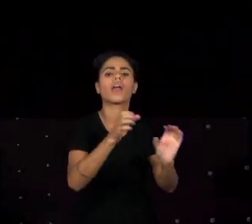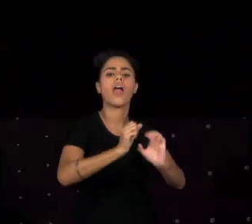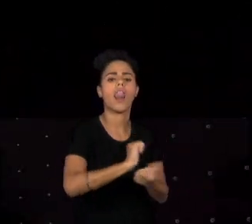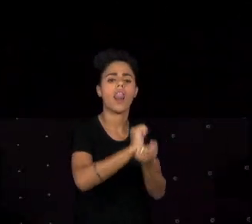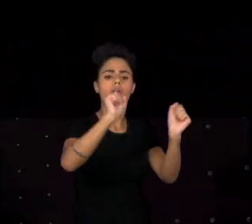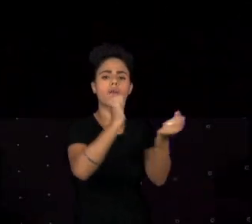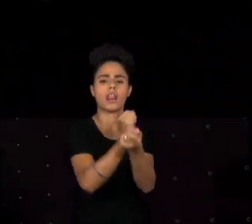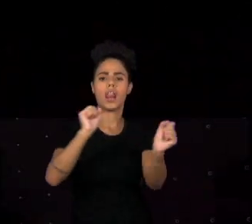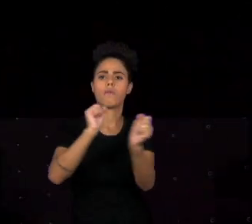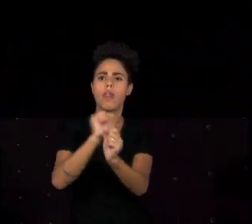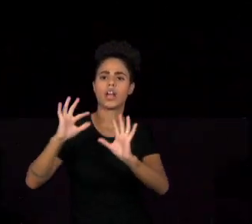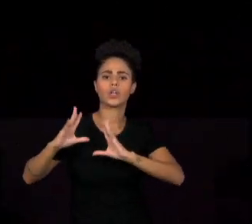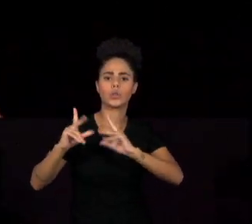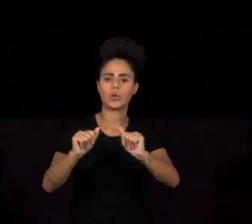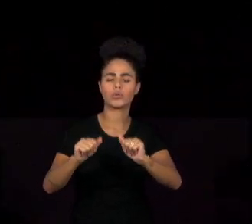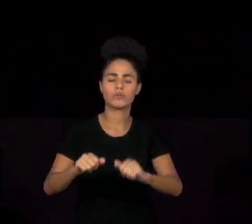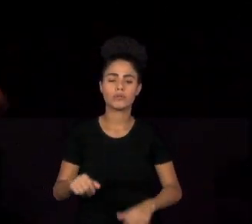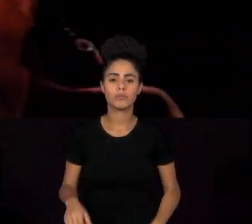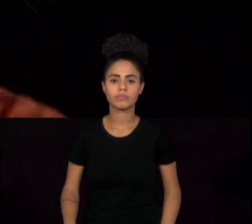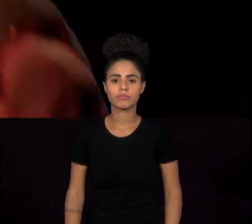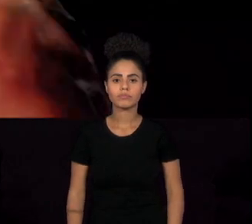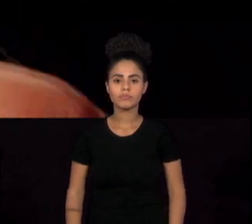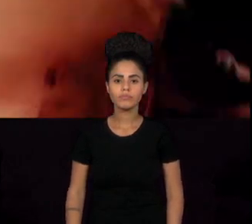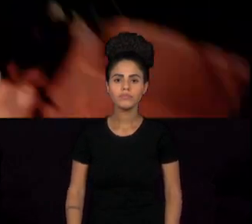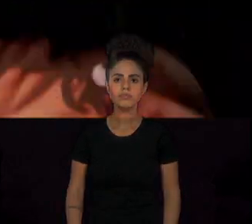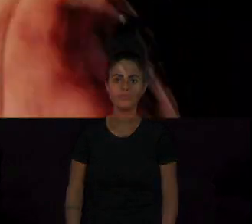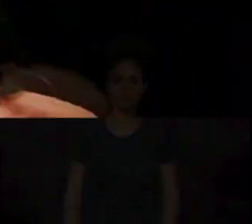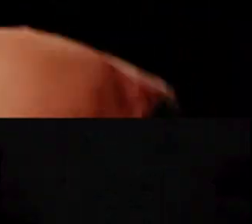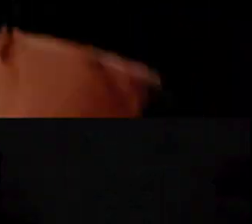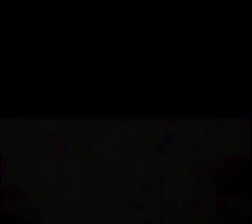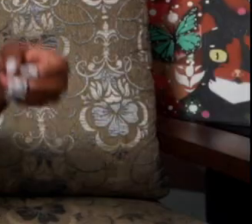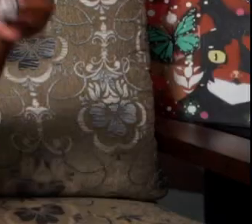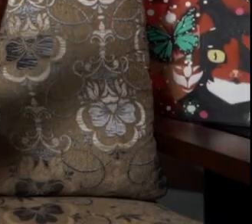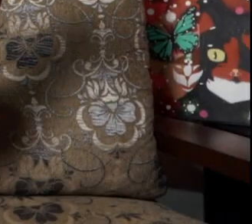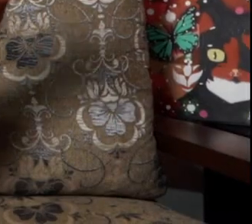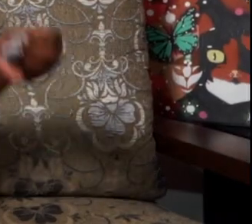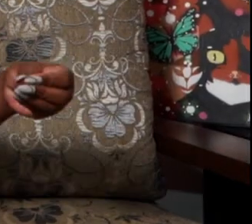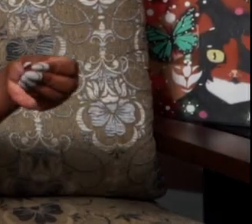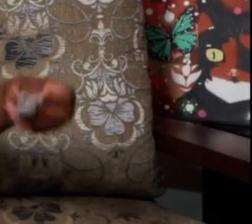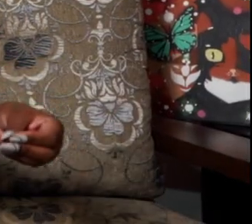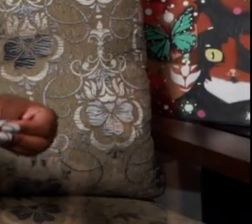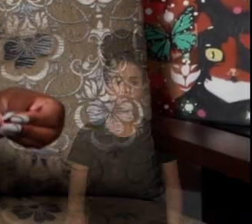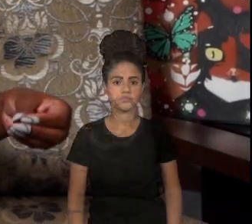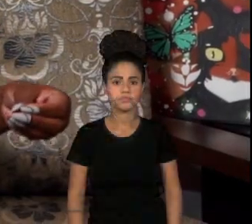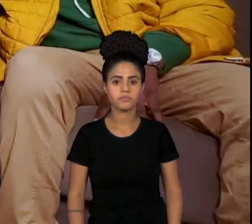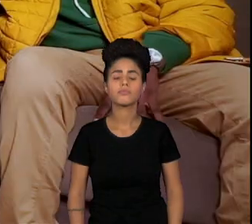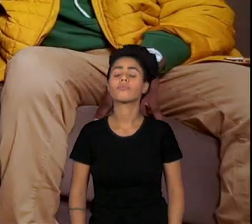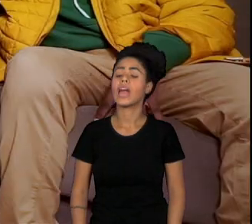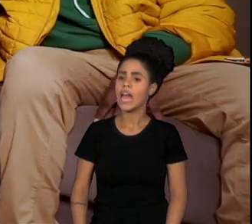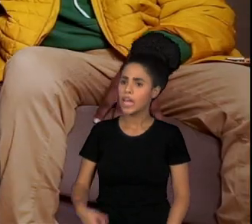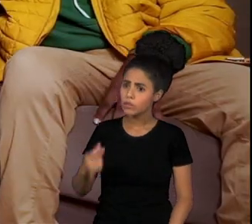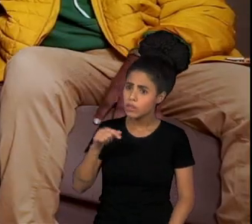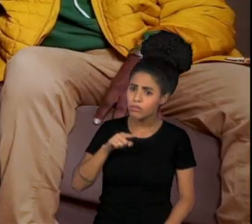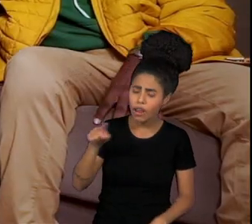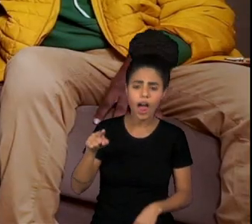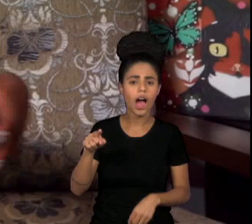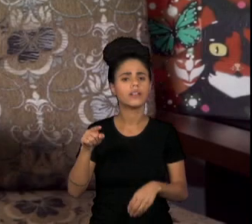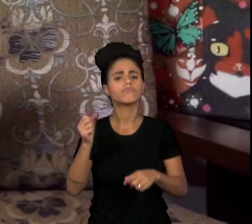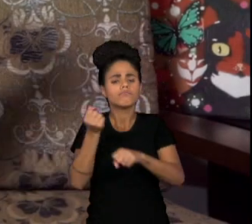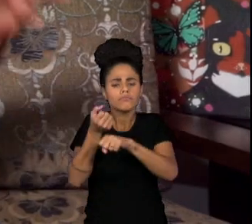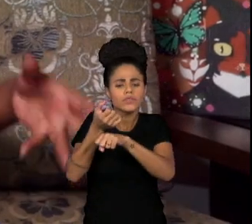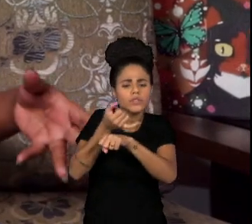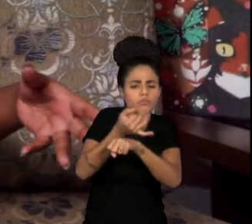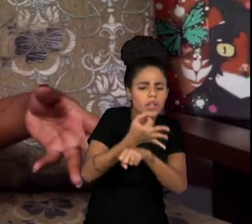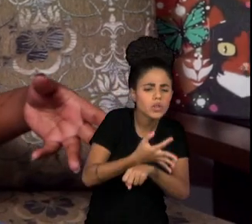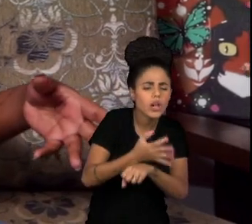Escravos apoiam meu desempenho, foi eu que matei o senhor de engenho. Eu estava no Aparelho Luzia, numa madrugada,